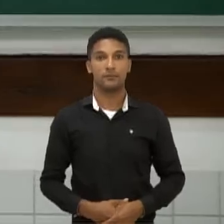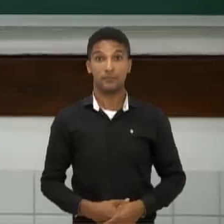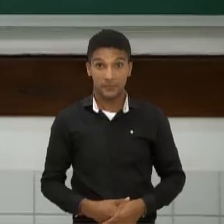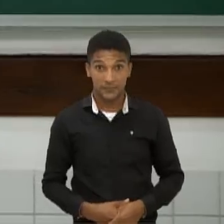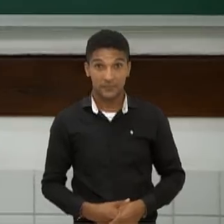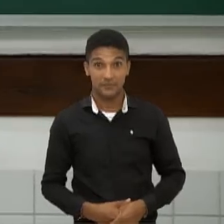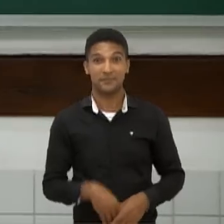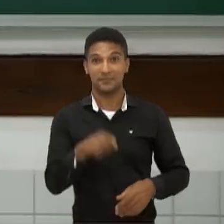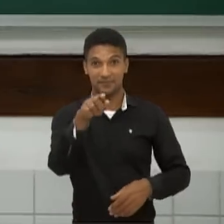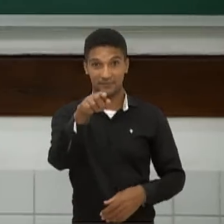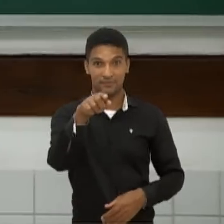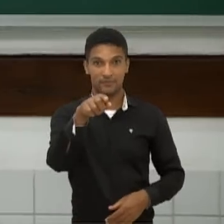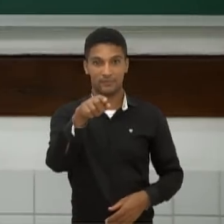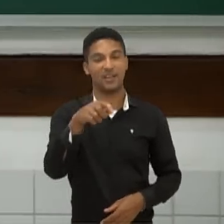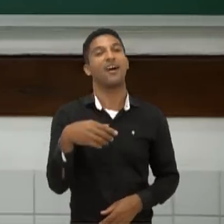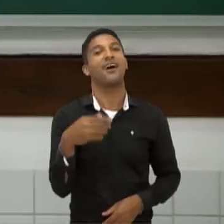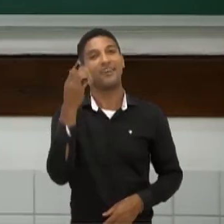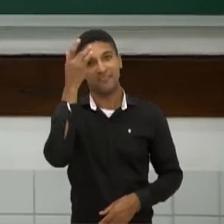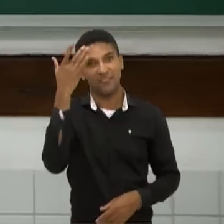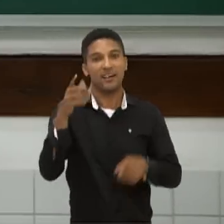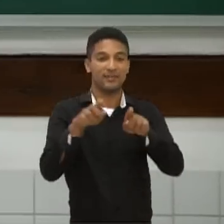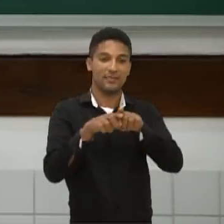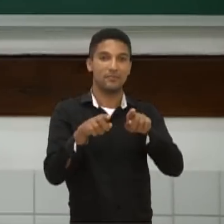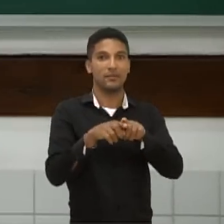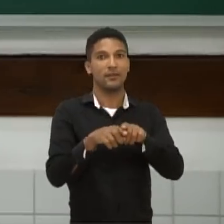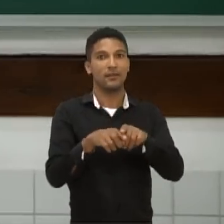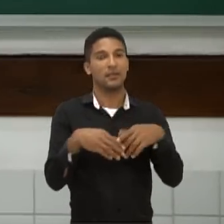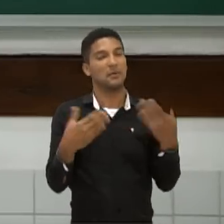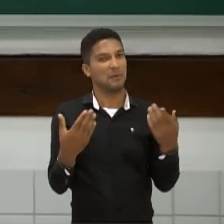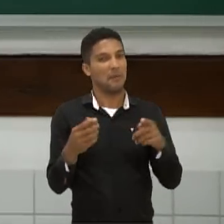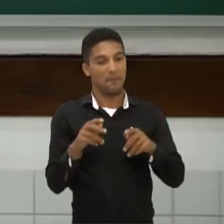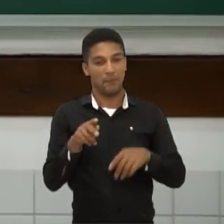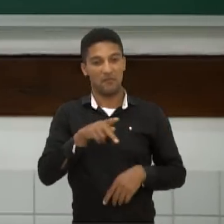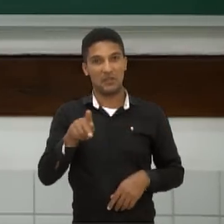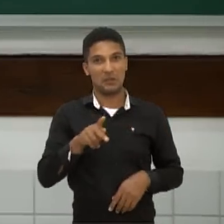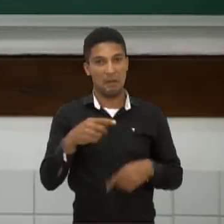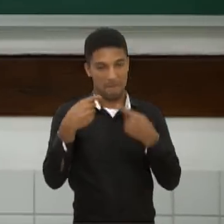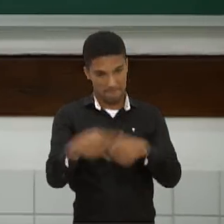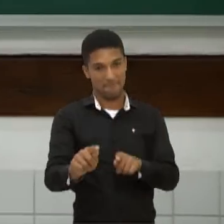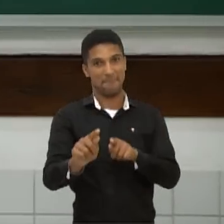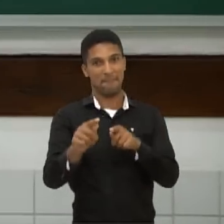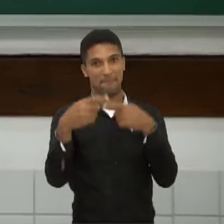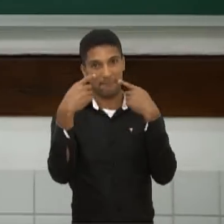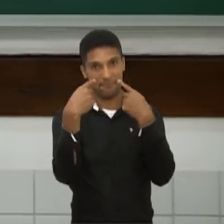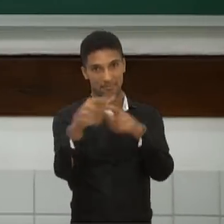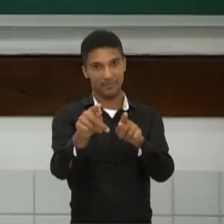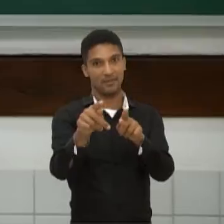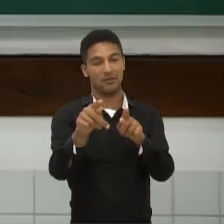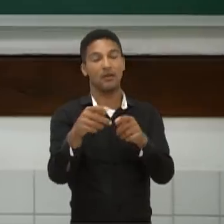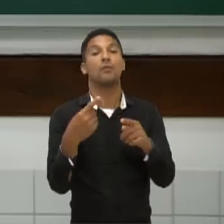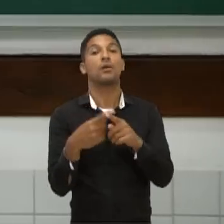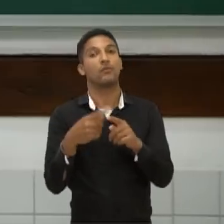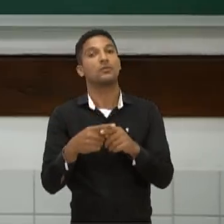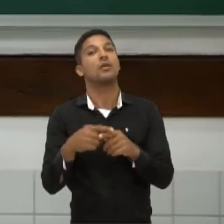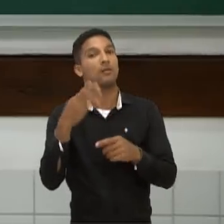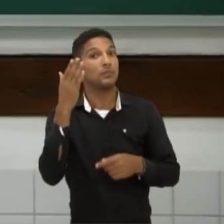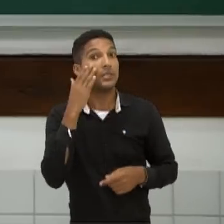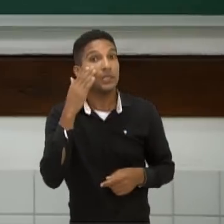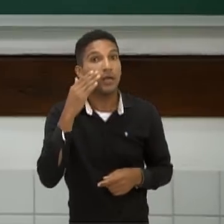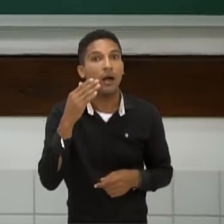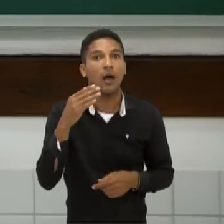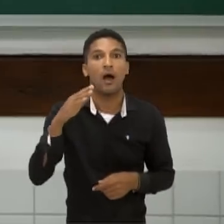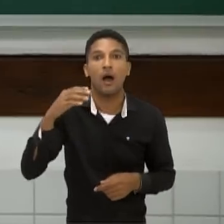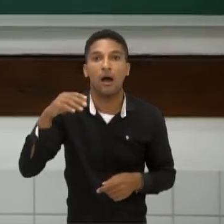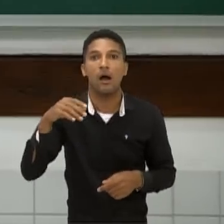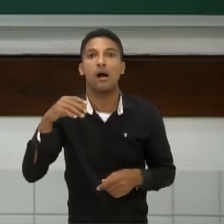E aí, pessoal, a moleza também, mas a professora está fazendo isso para vocês saberem bem certinho onde que está o vértice, aonde que estão